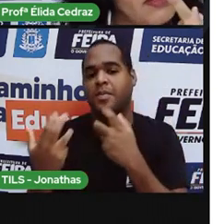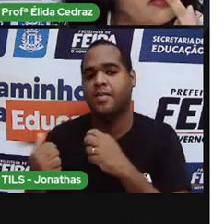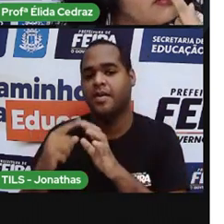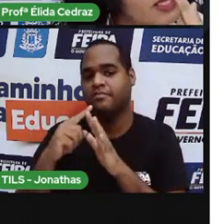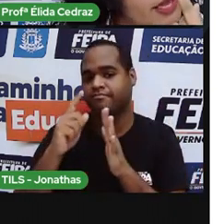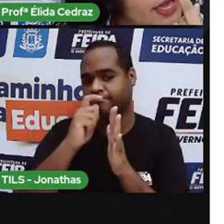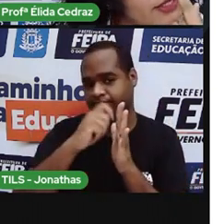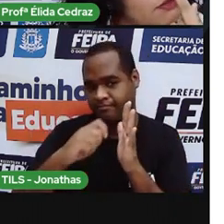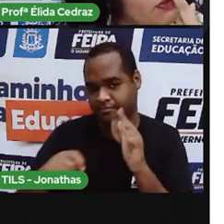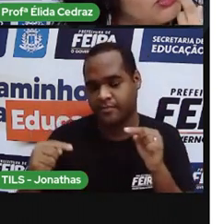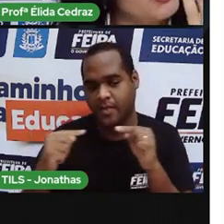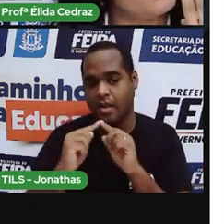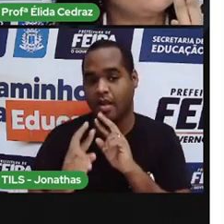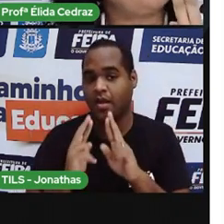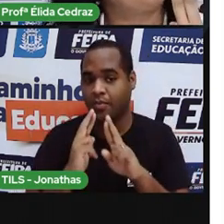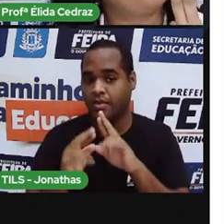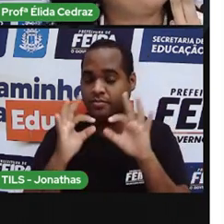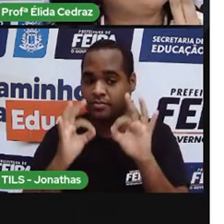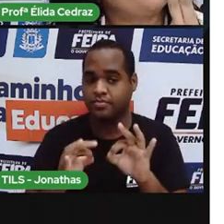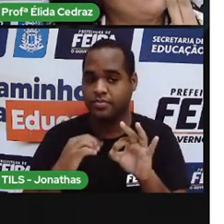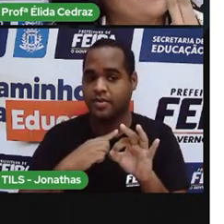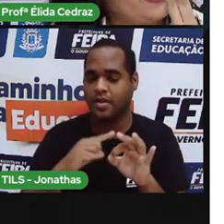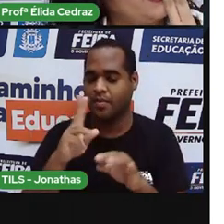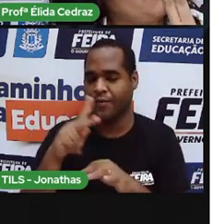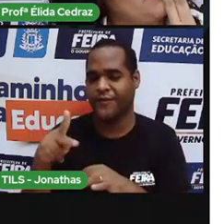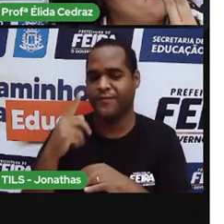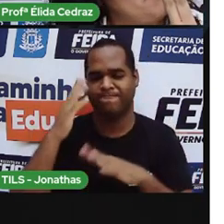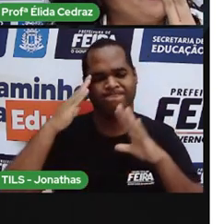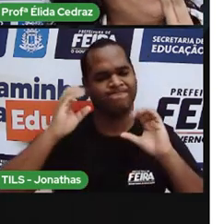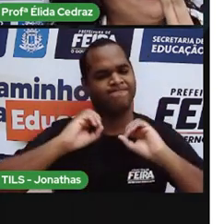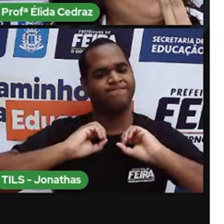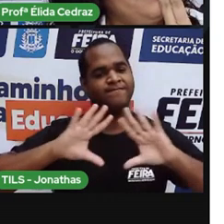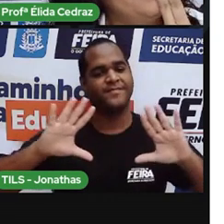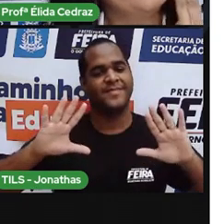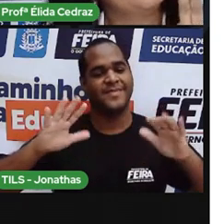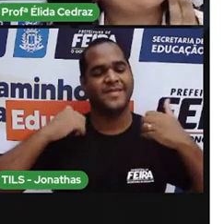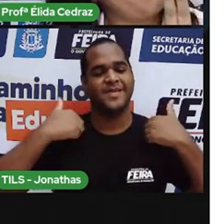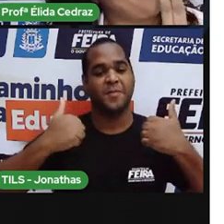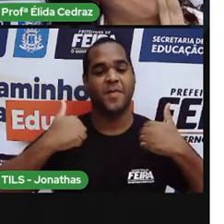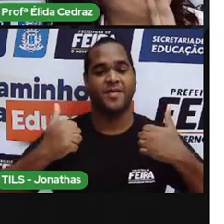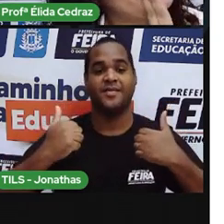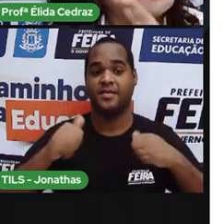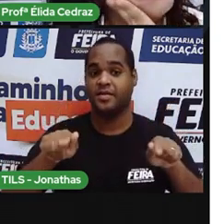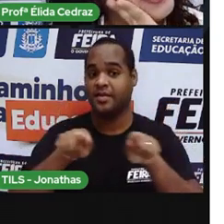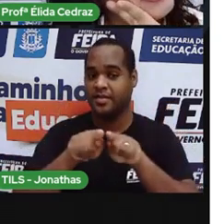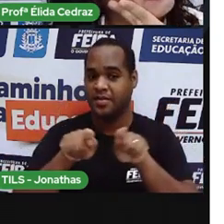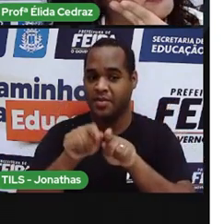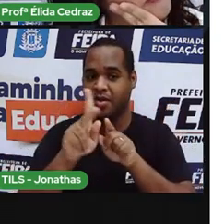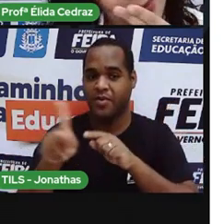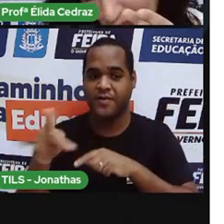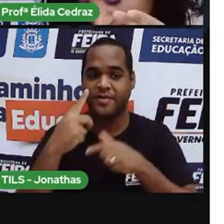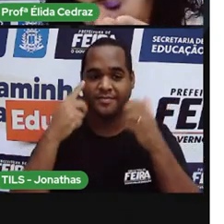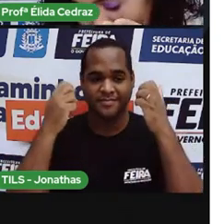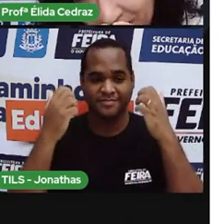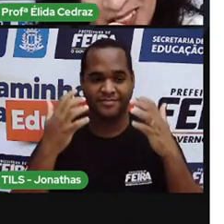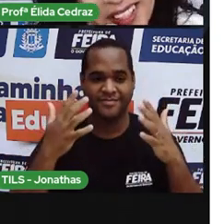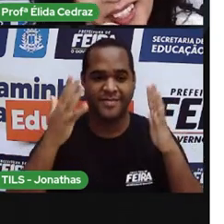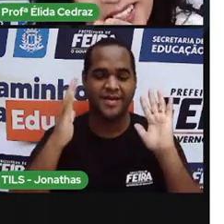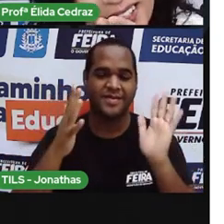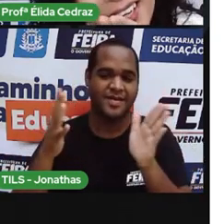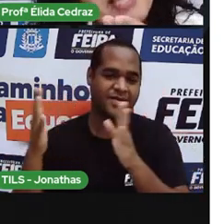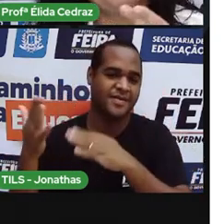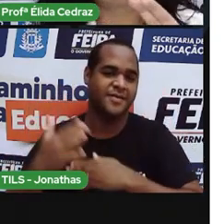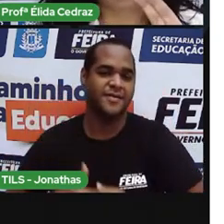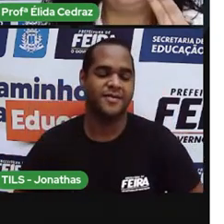aí, tem a resposta e a Pro leu inteiro também. Então a Pro já deu a resposta.